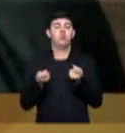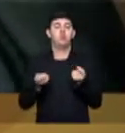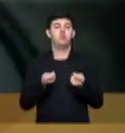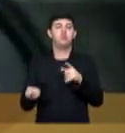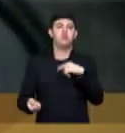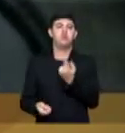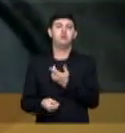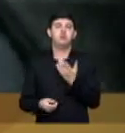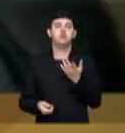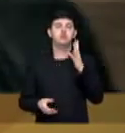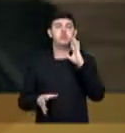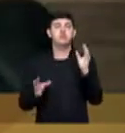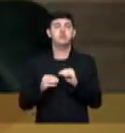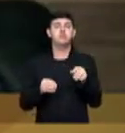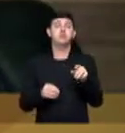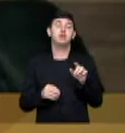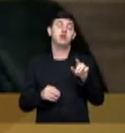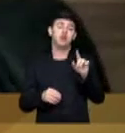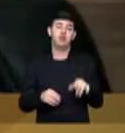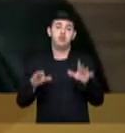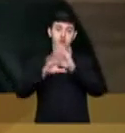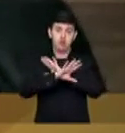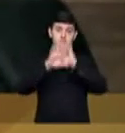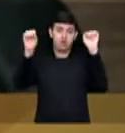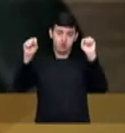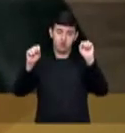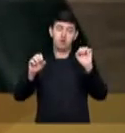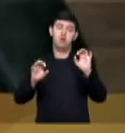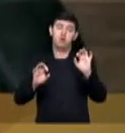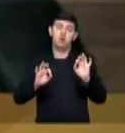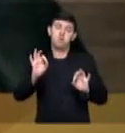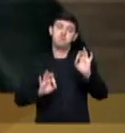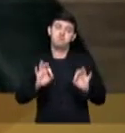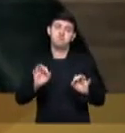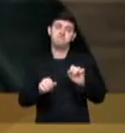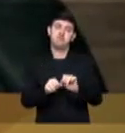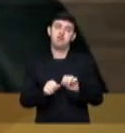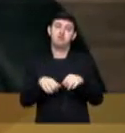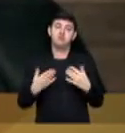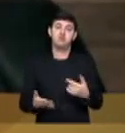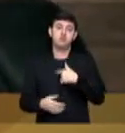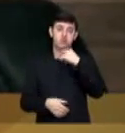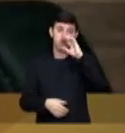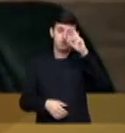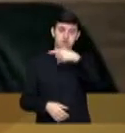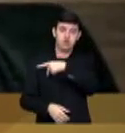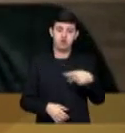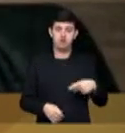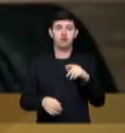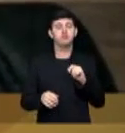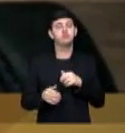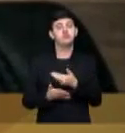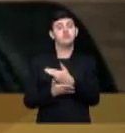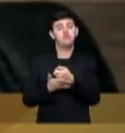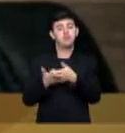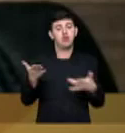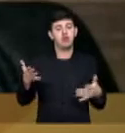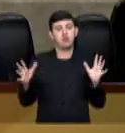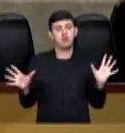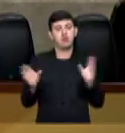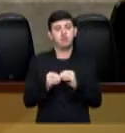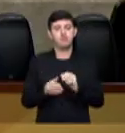é realizado por esta Suprema Corte. Senhor presidente, é em síntese o relatório.